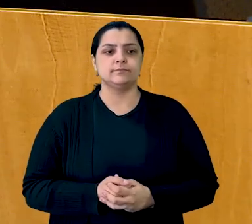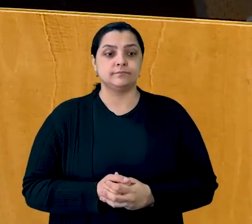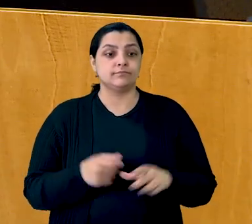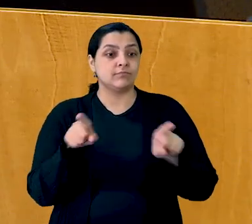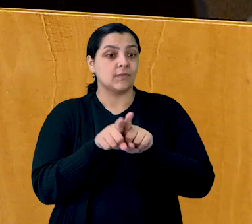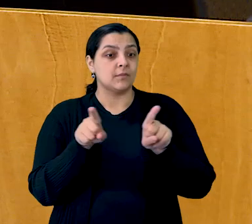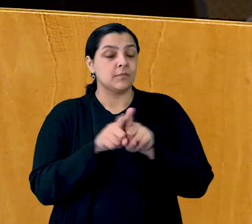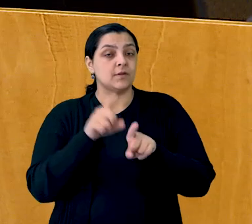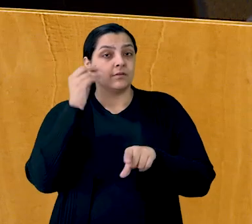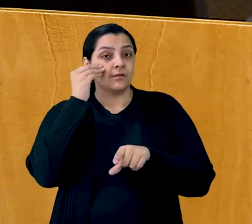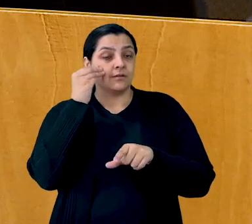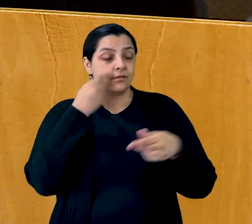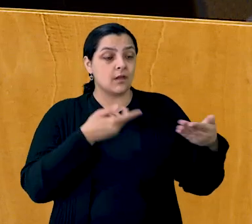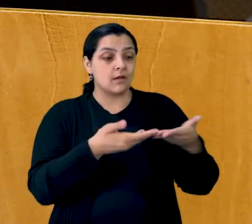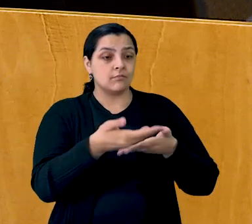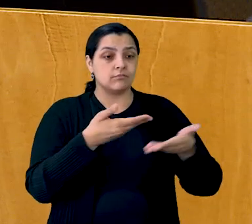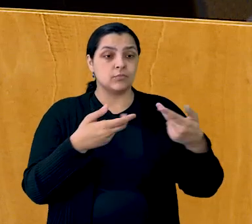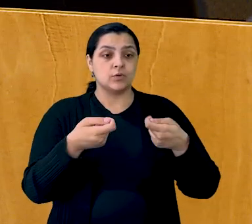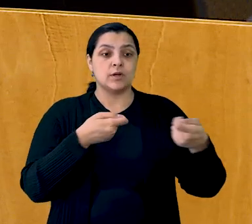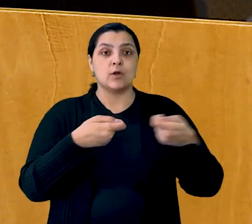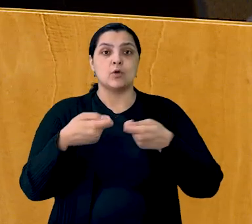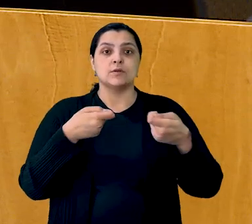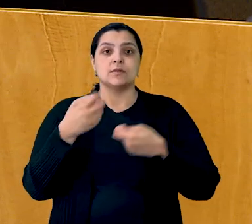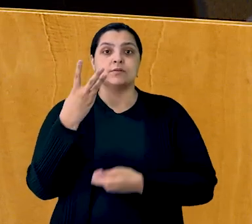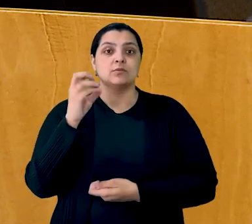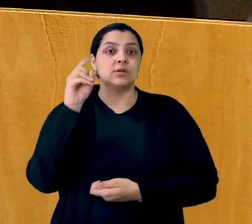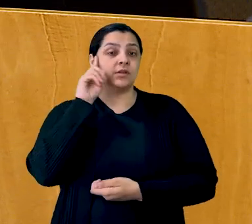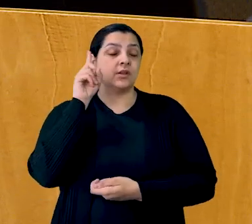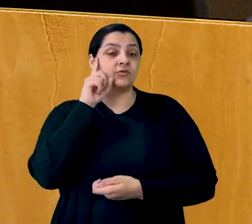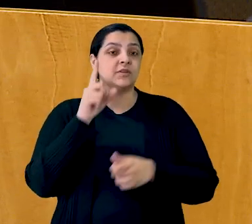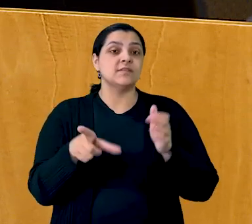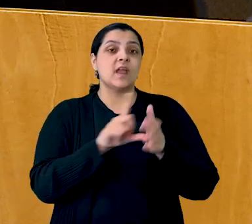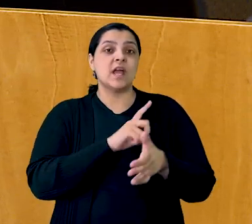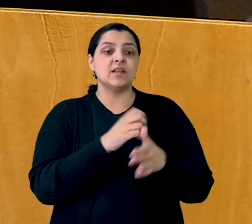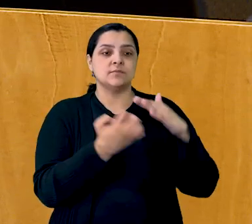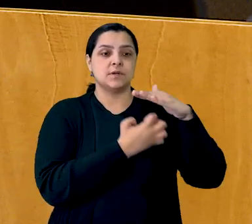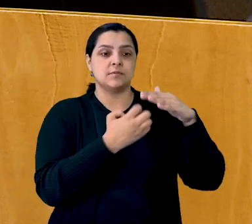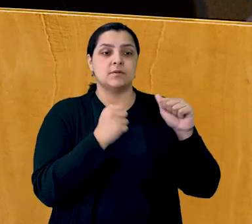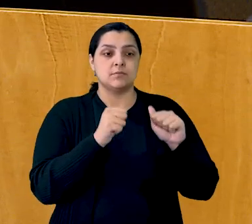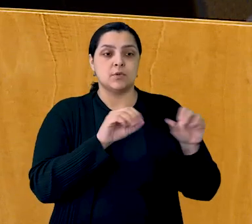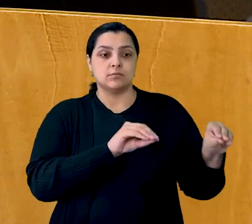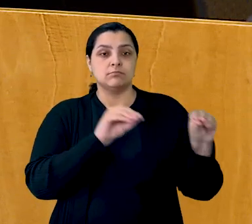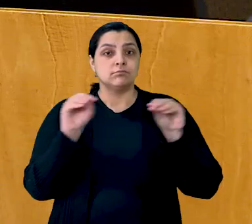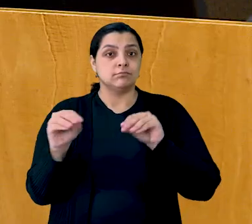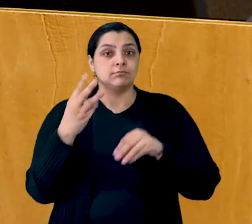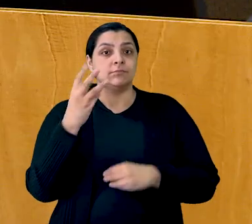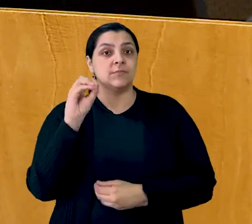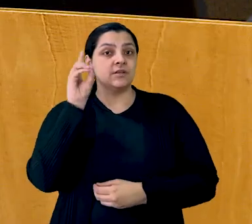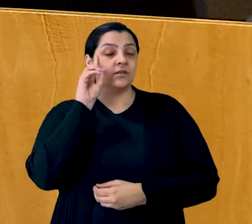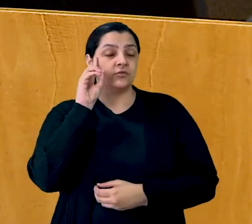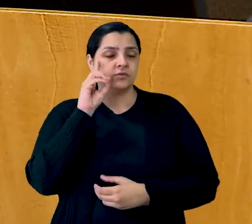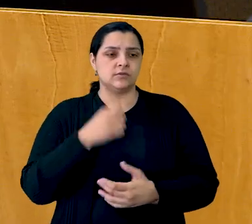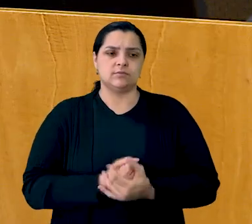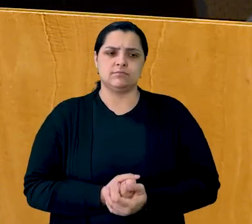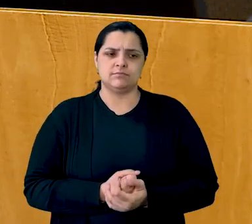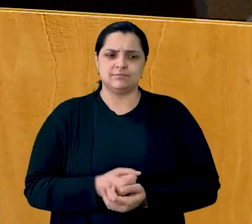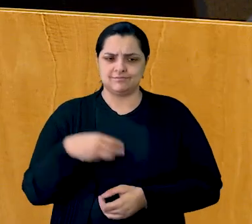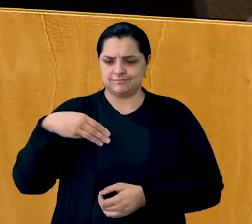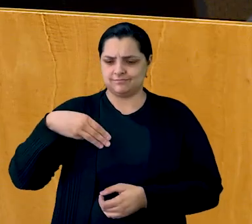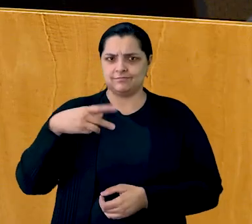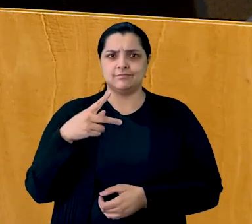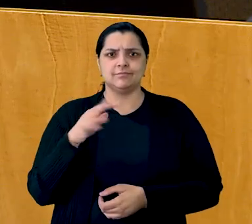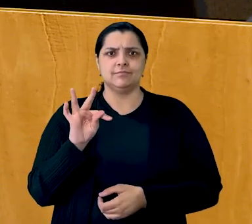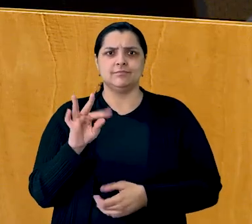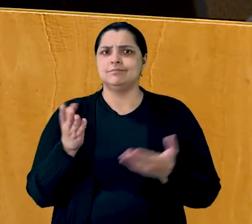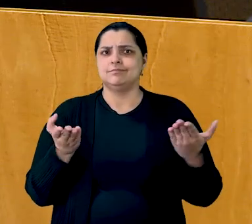também negociar uma solução amigável com a empresa no prazo de 30 dias, que poderiam ser prorrogados por mais 30.